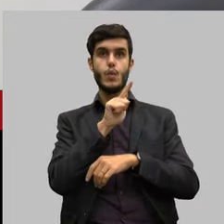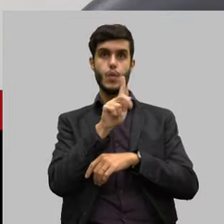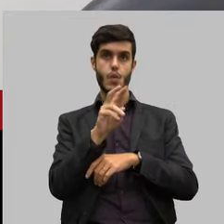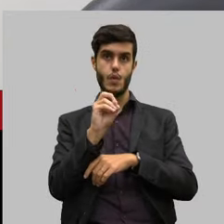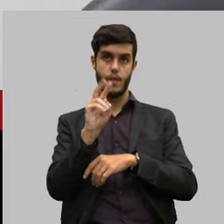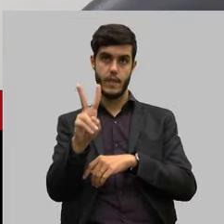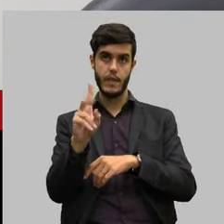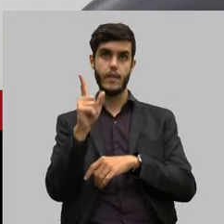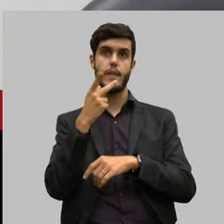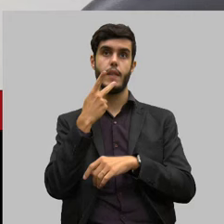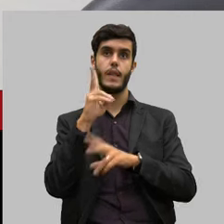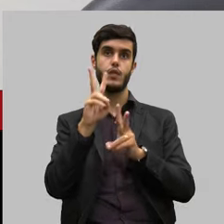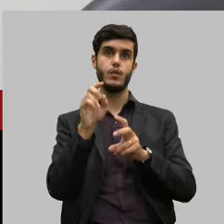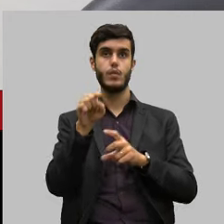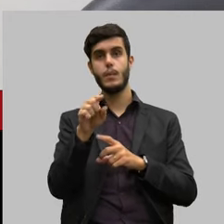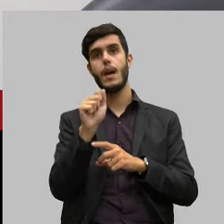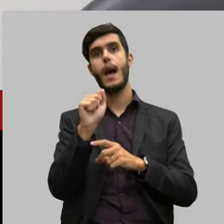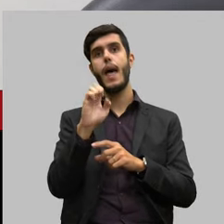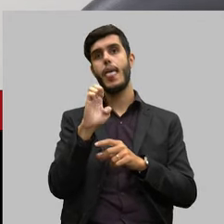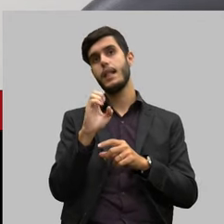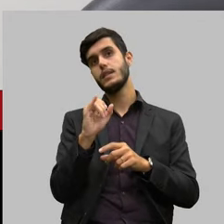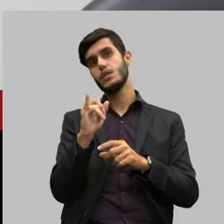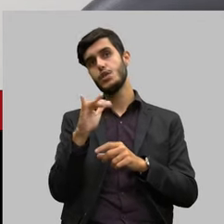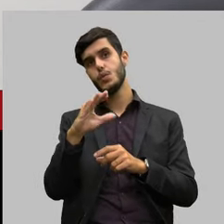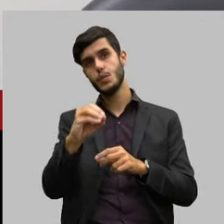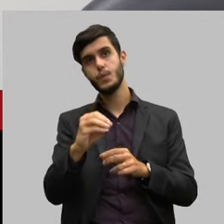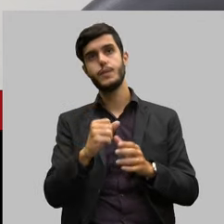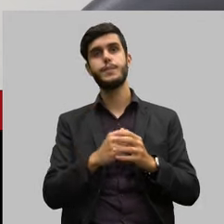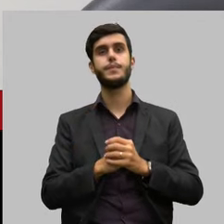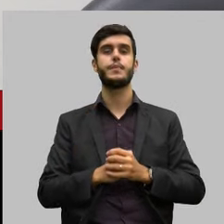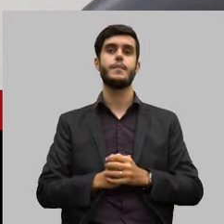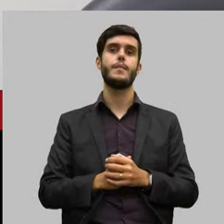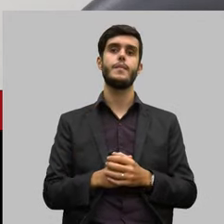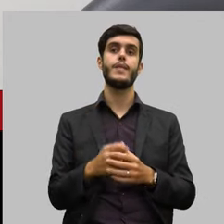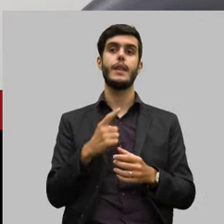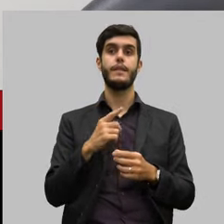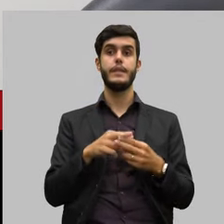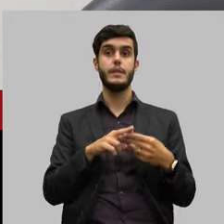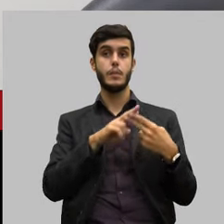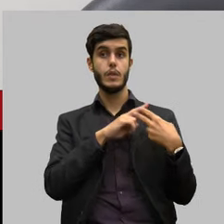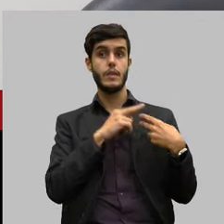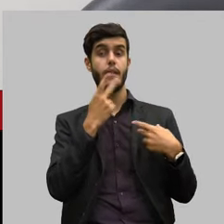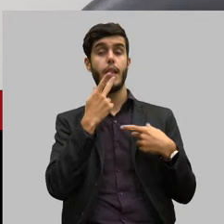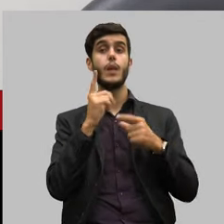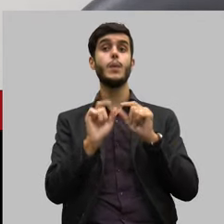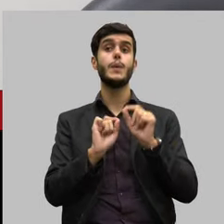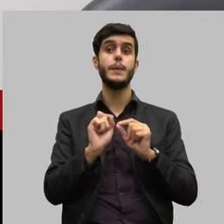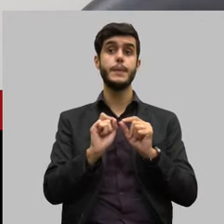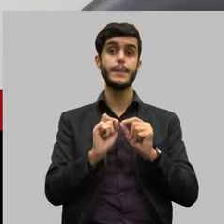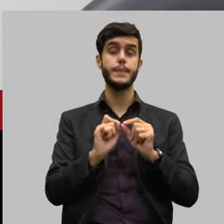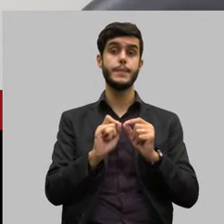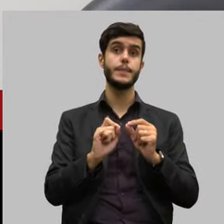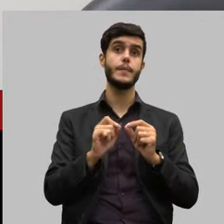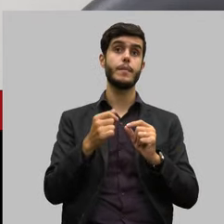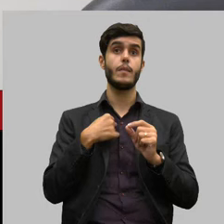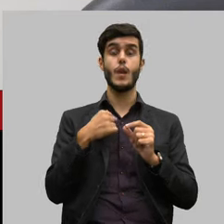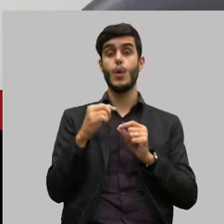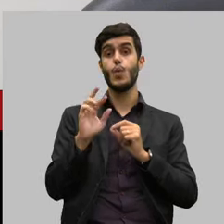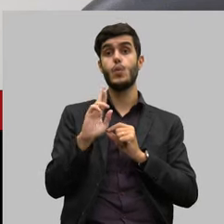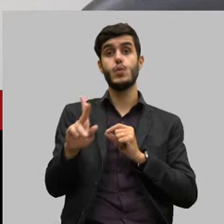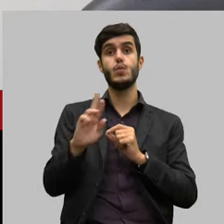governo a a construção da cidade administrativa você teve a responsabilidade público de dizer não sou